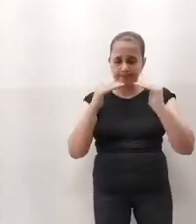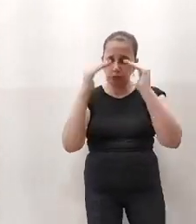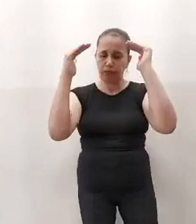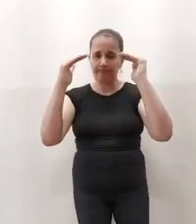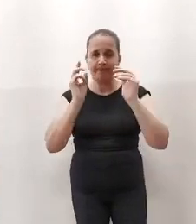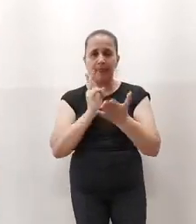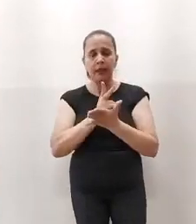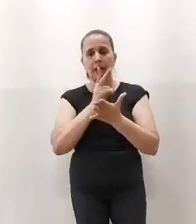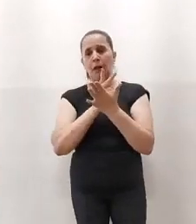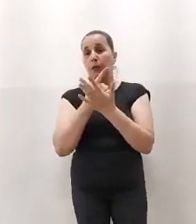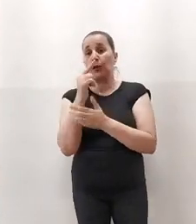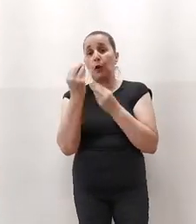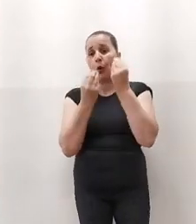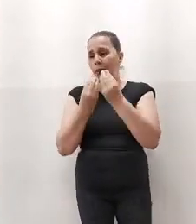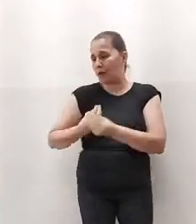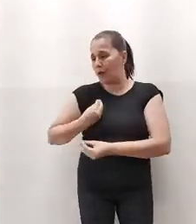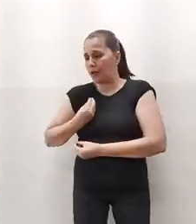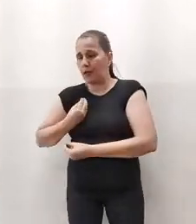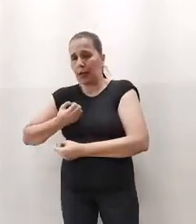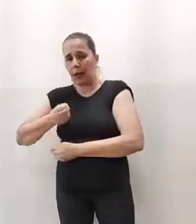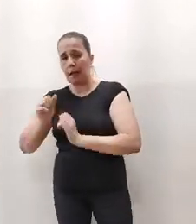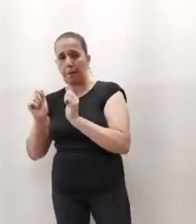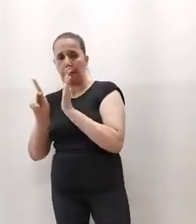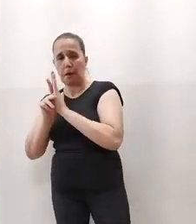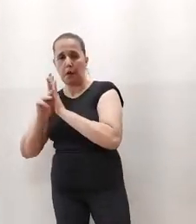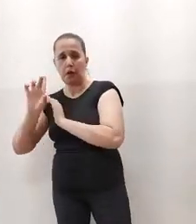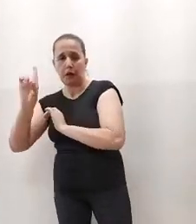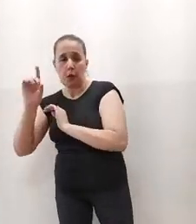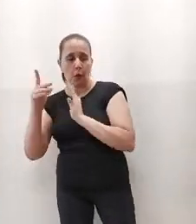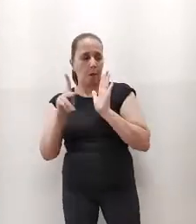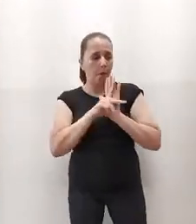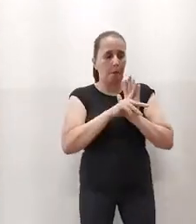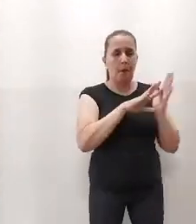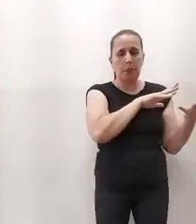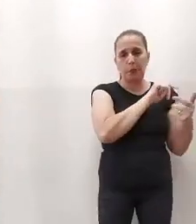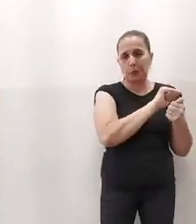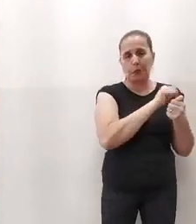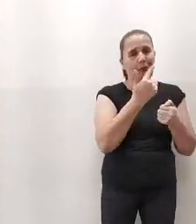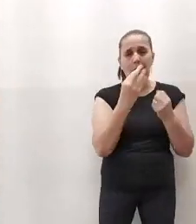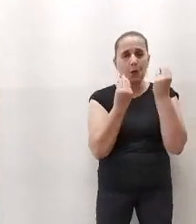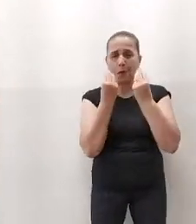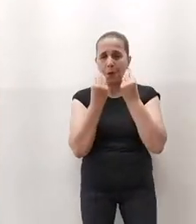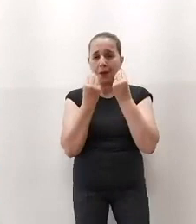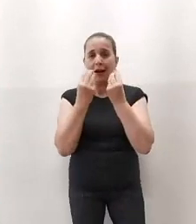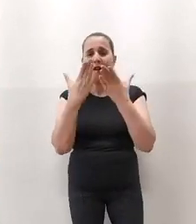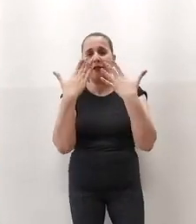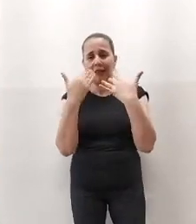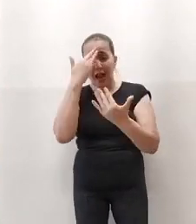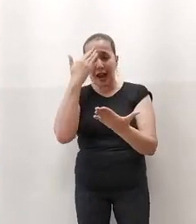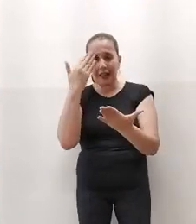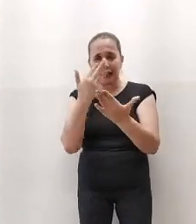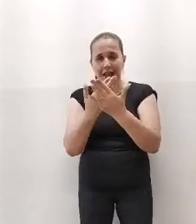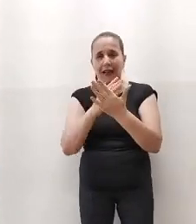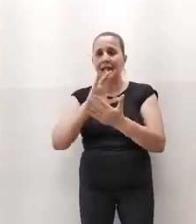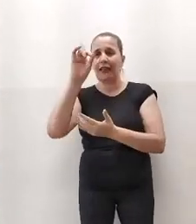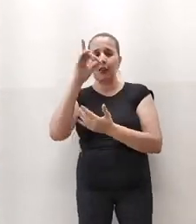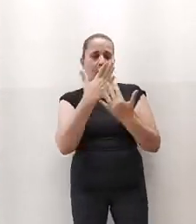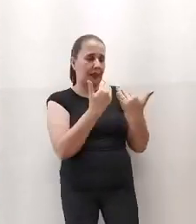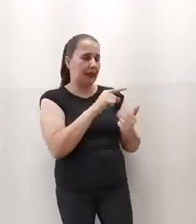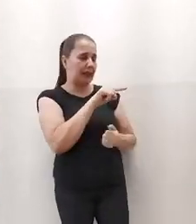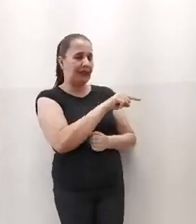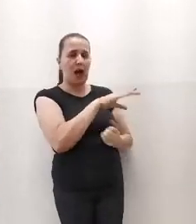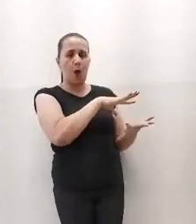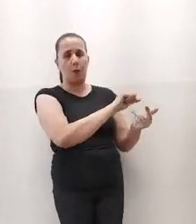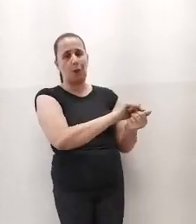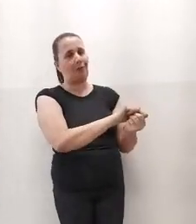há como viver as duas, ou acreditar que a nossa visão terrena vai ser aprovada por Deus. A visão do